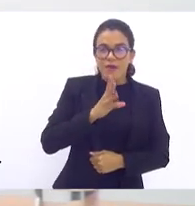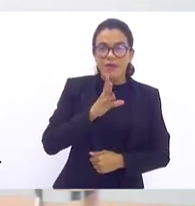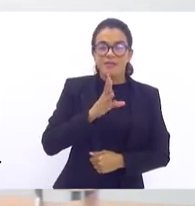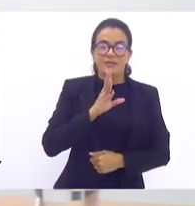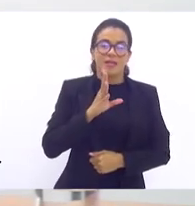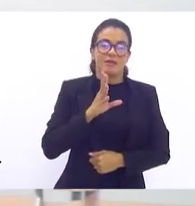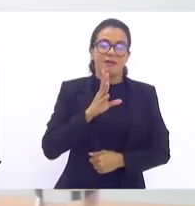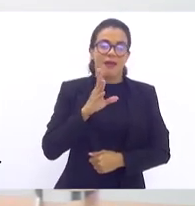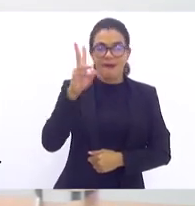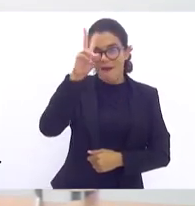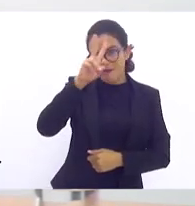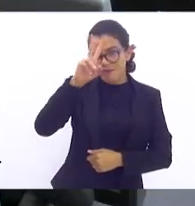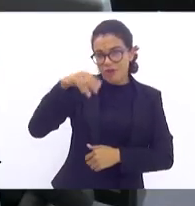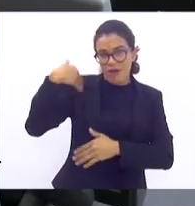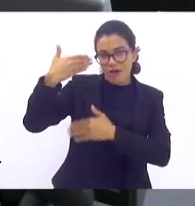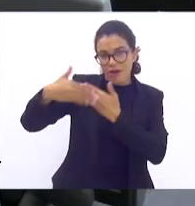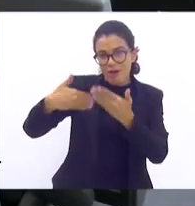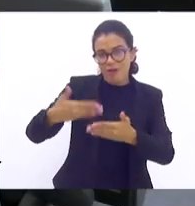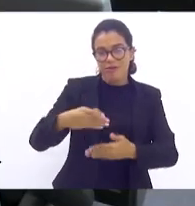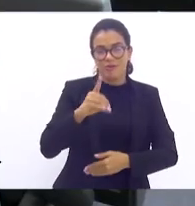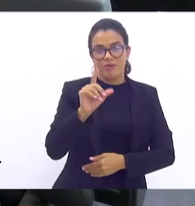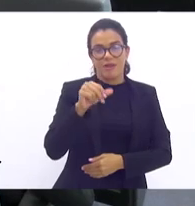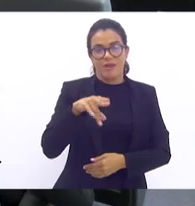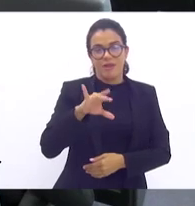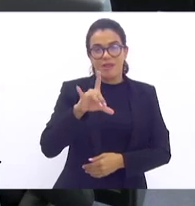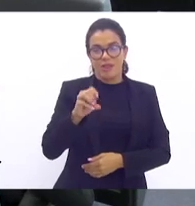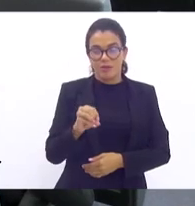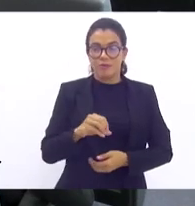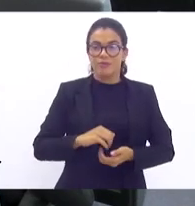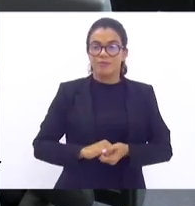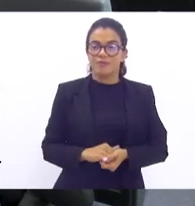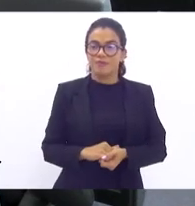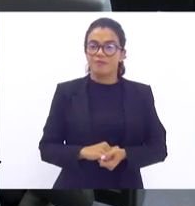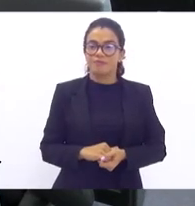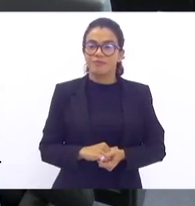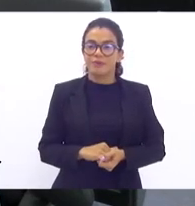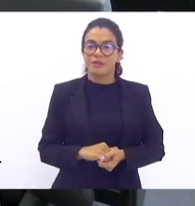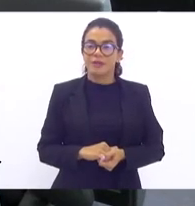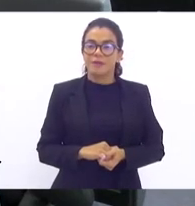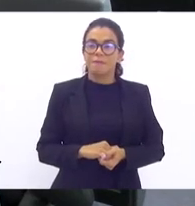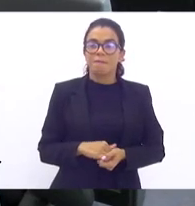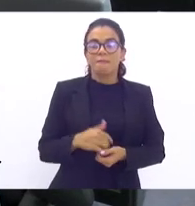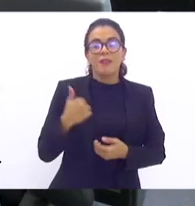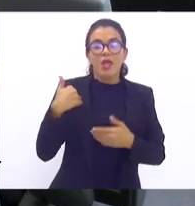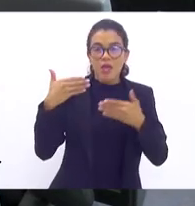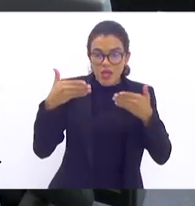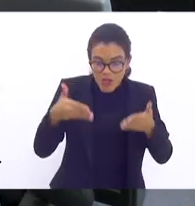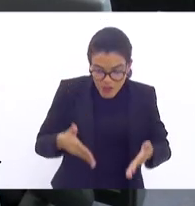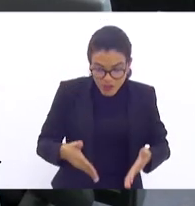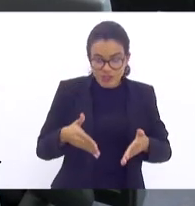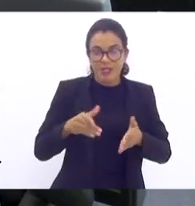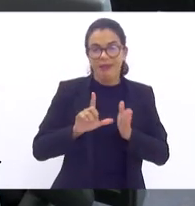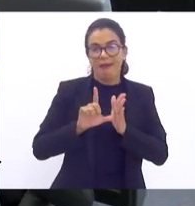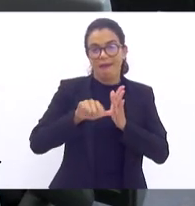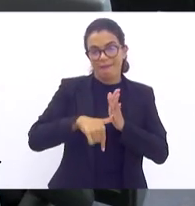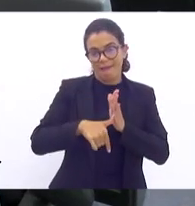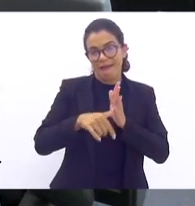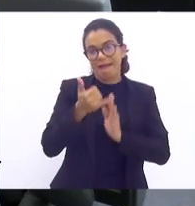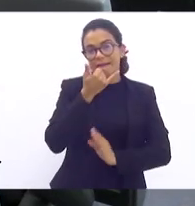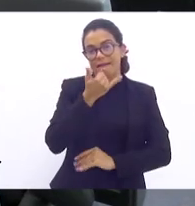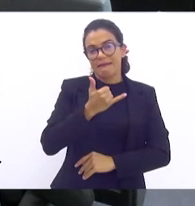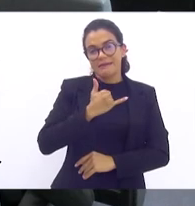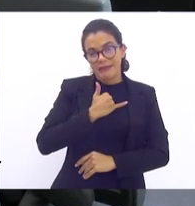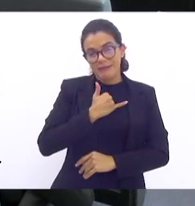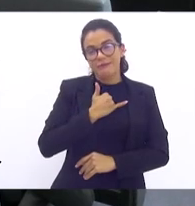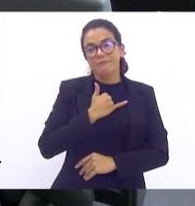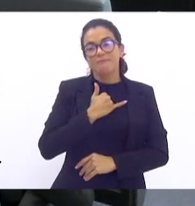Danilo na câmara de que estará em boas mãos quero não cheguei já um pouco na hora avançada o deputado Danilo fortes